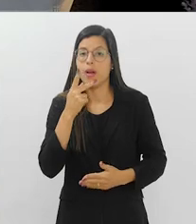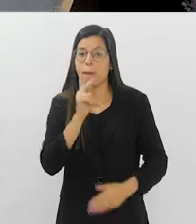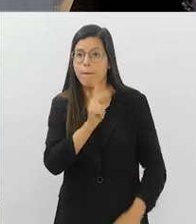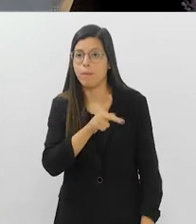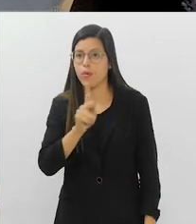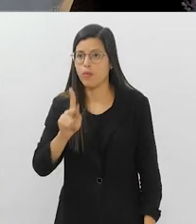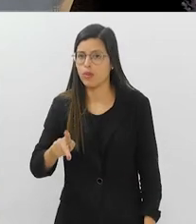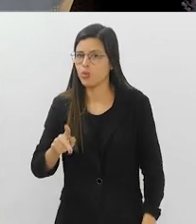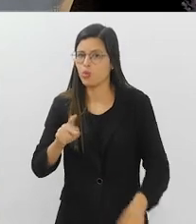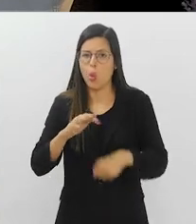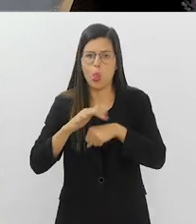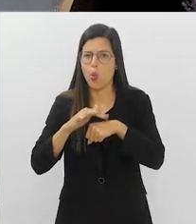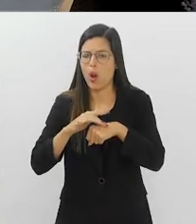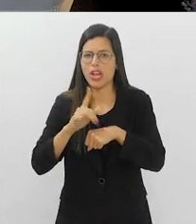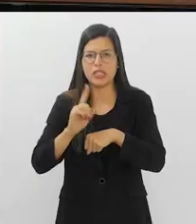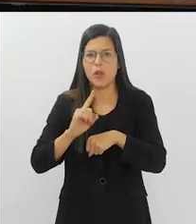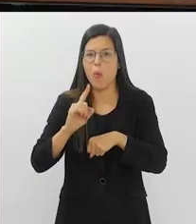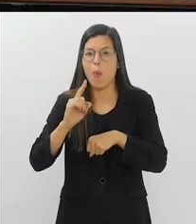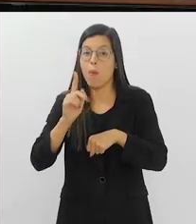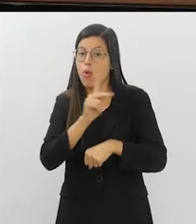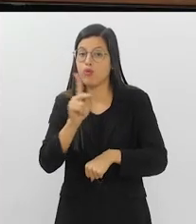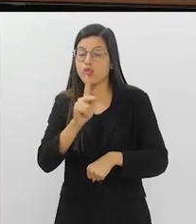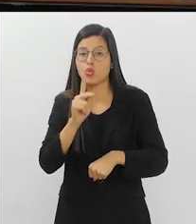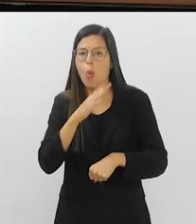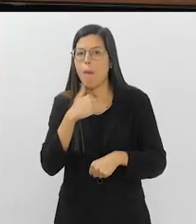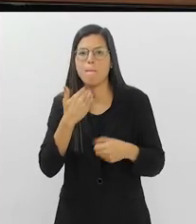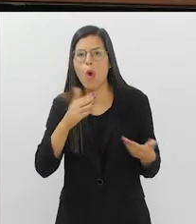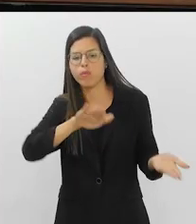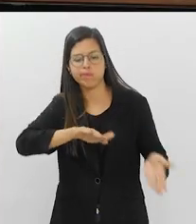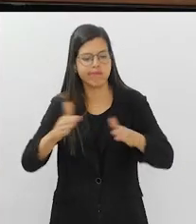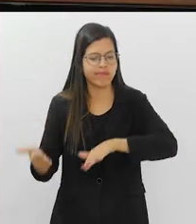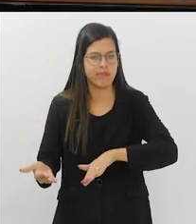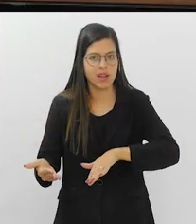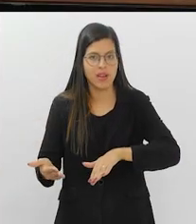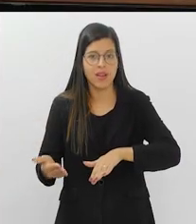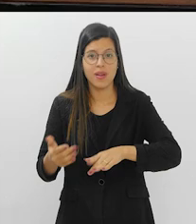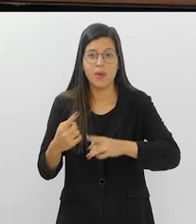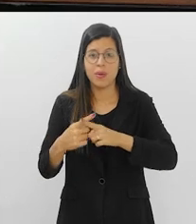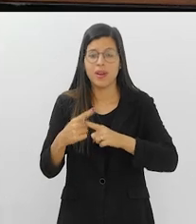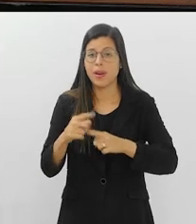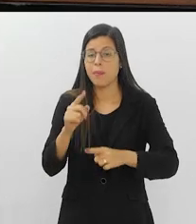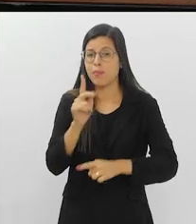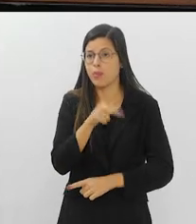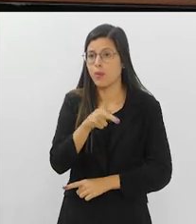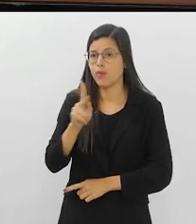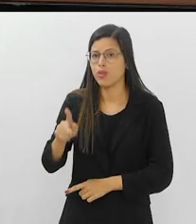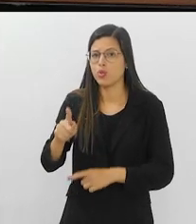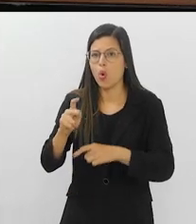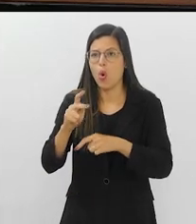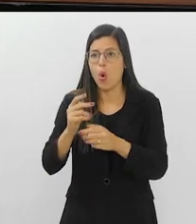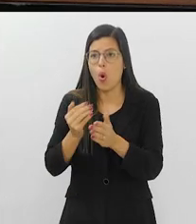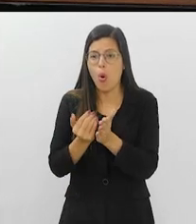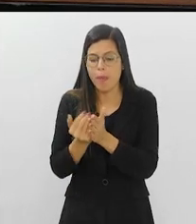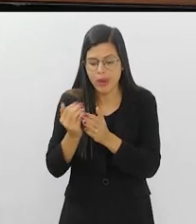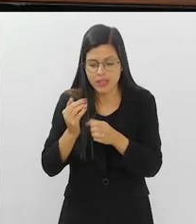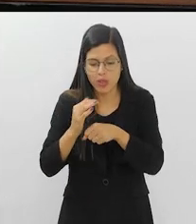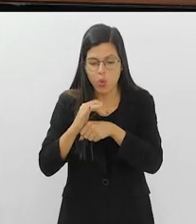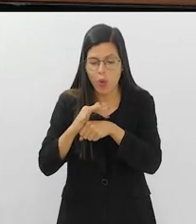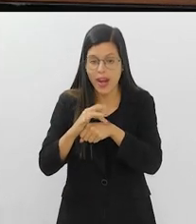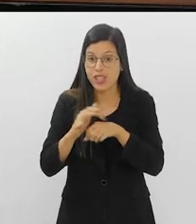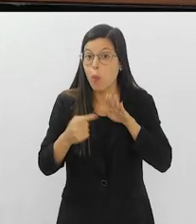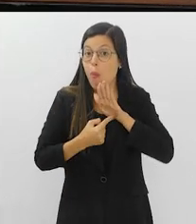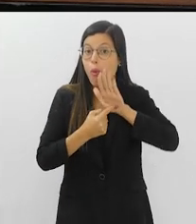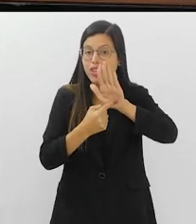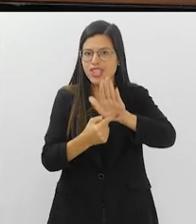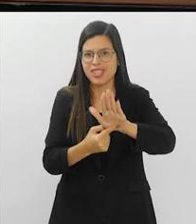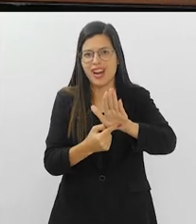falava assim: professor não adoece, professor morre. Porque quando o professor ele entra no radar de adoecimento, ele já está numa